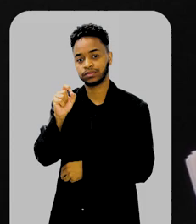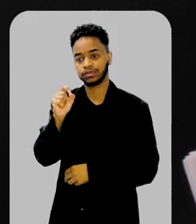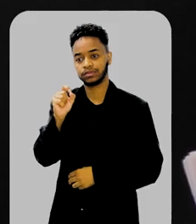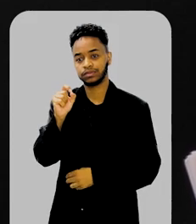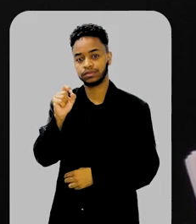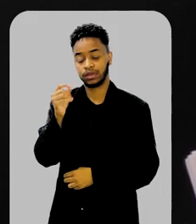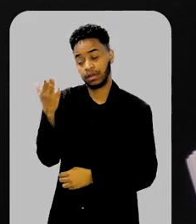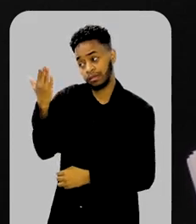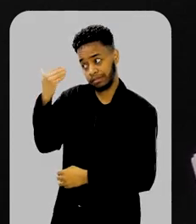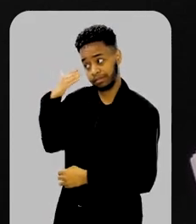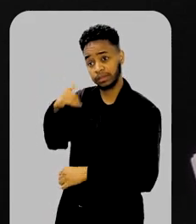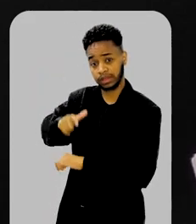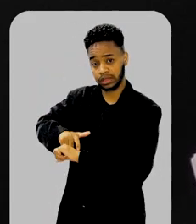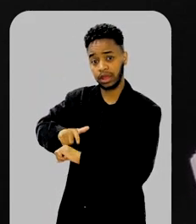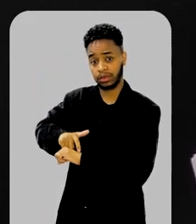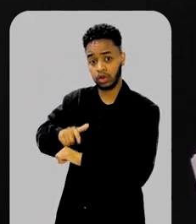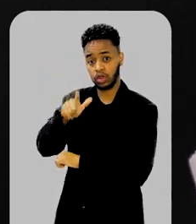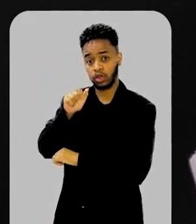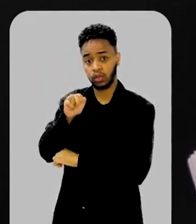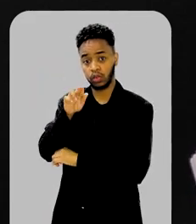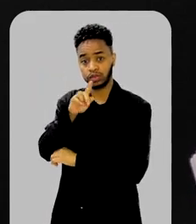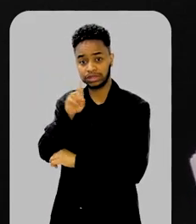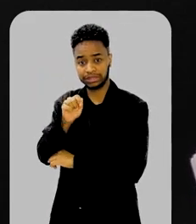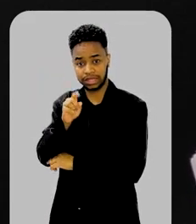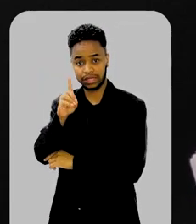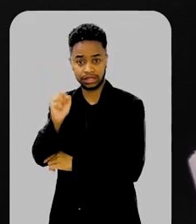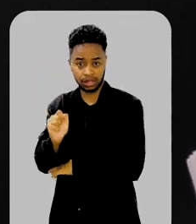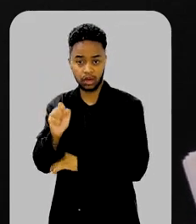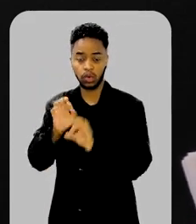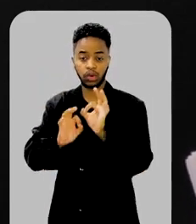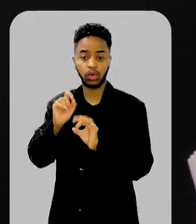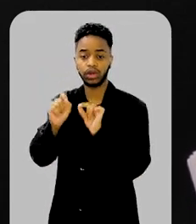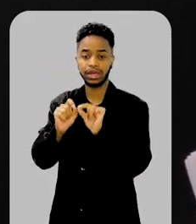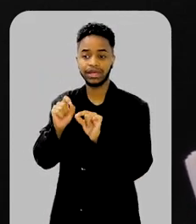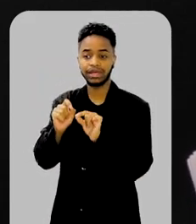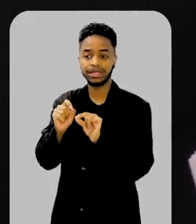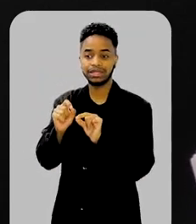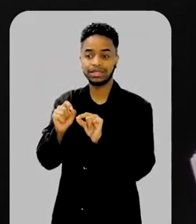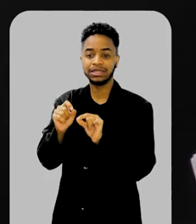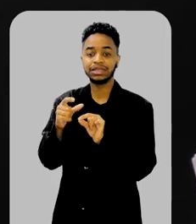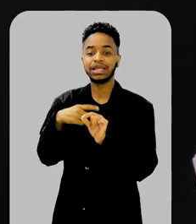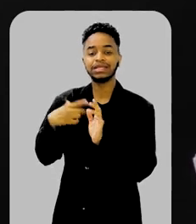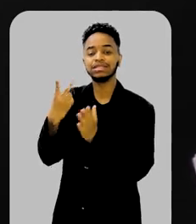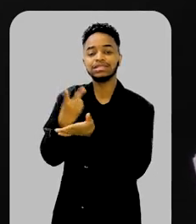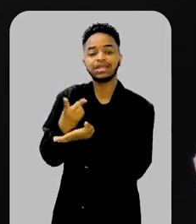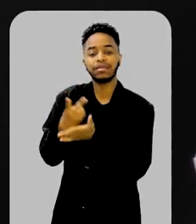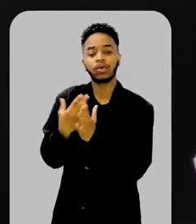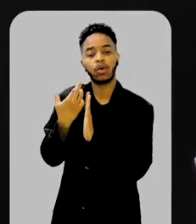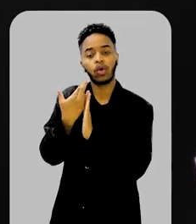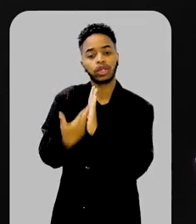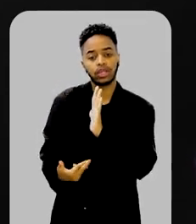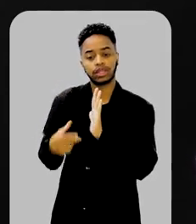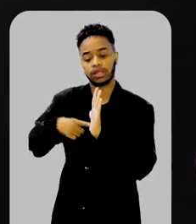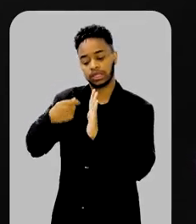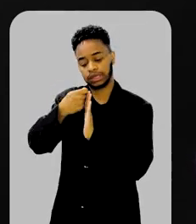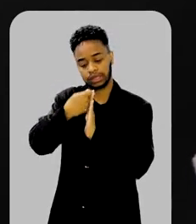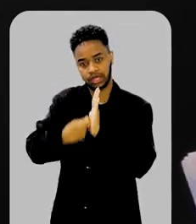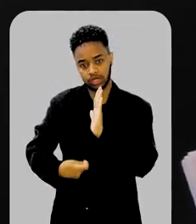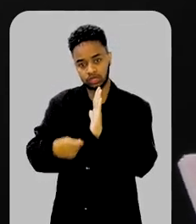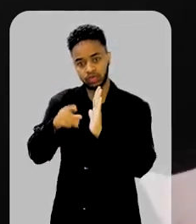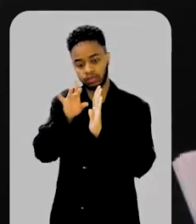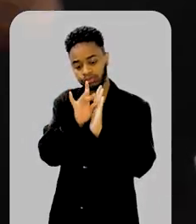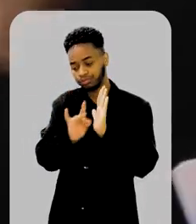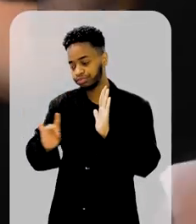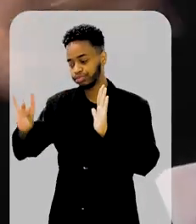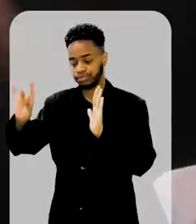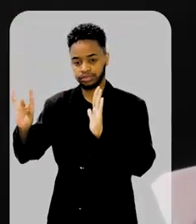tudo naquele tempo Lousada construi assim não sei se permanece ele construi tudo a partir de um roteiro um texto que é aquele roteiro